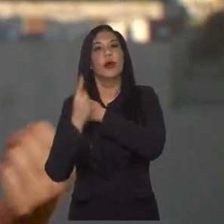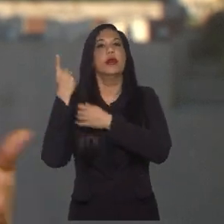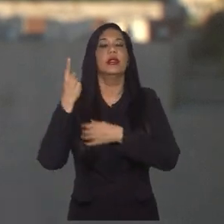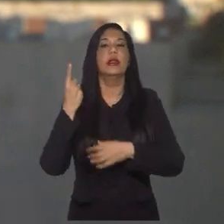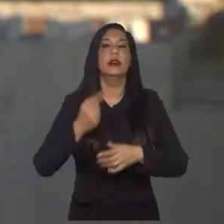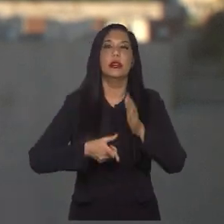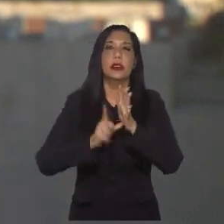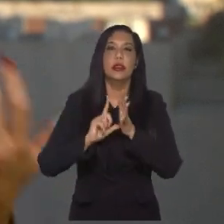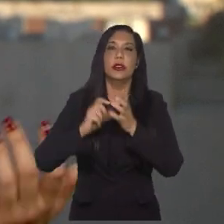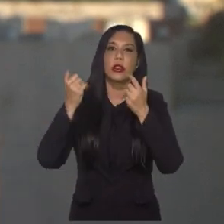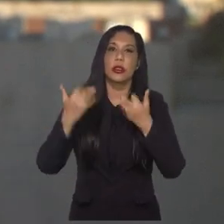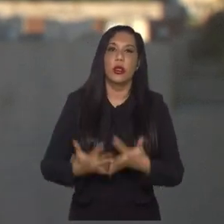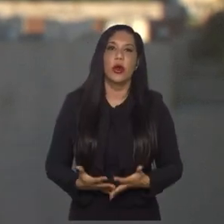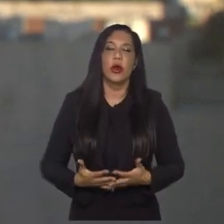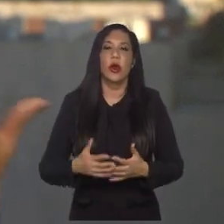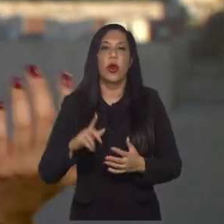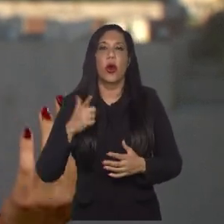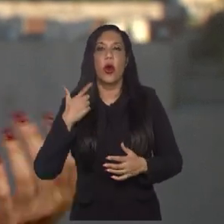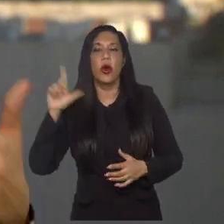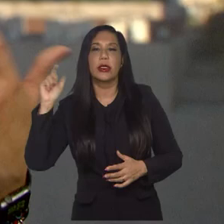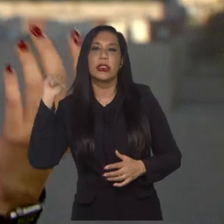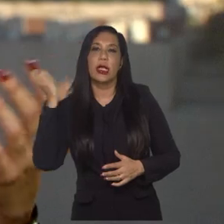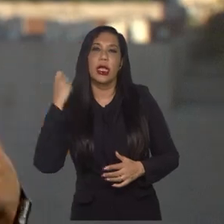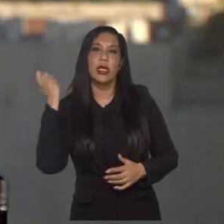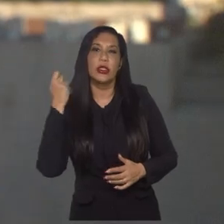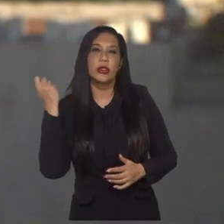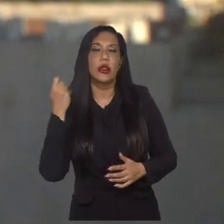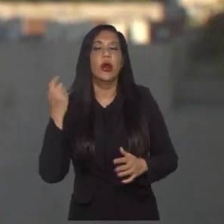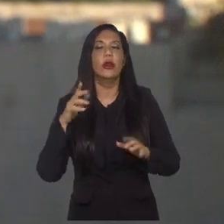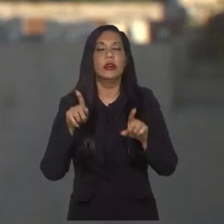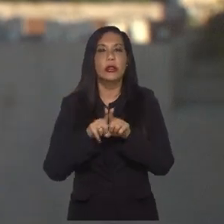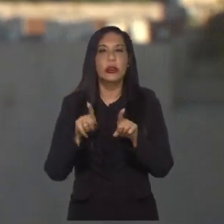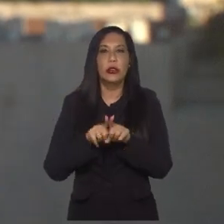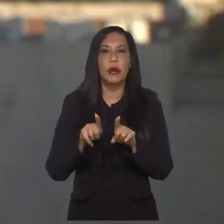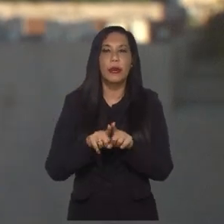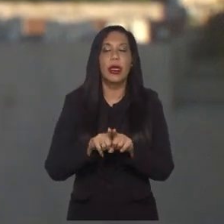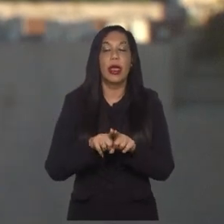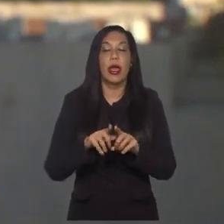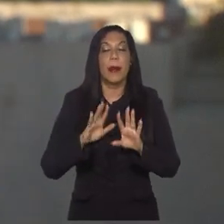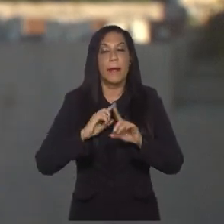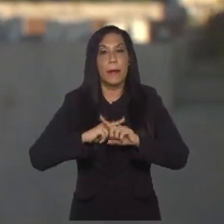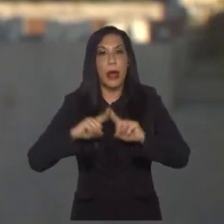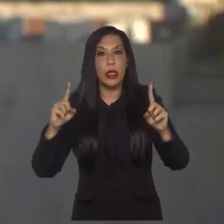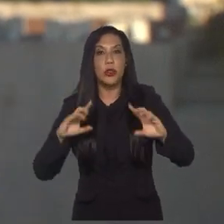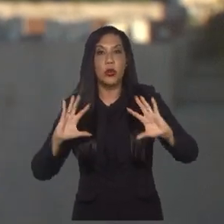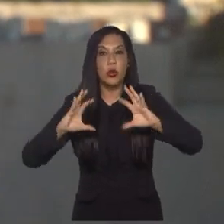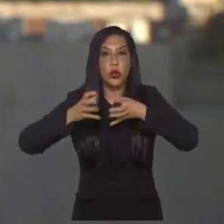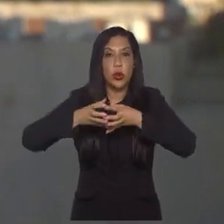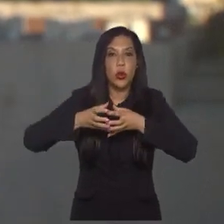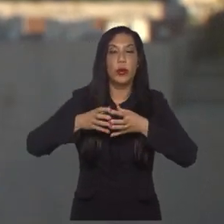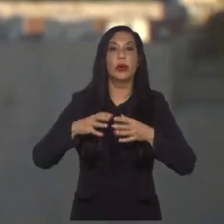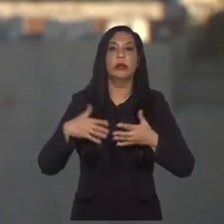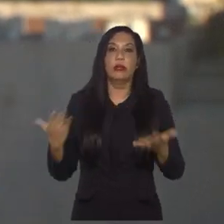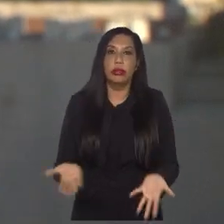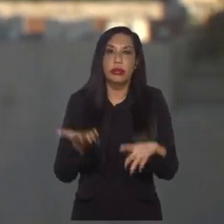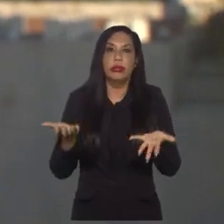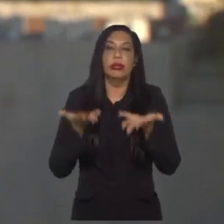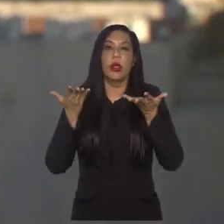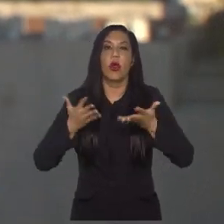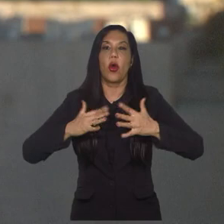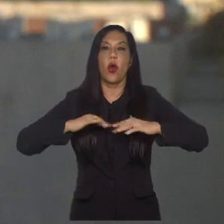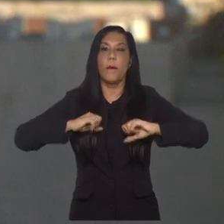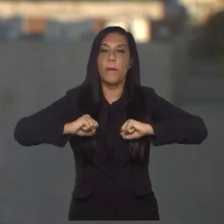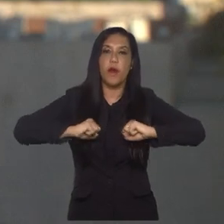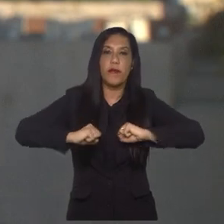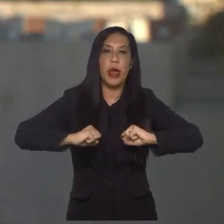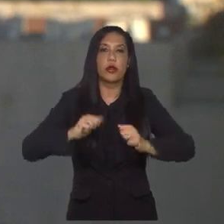Como você falou, surgiu com outras seleções também, nórdicas e Estados Unidos, né? E tudo mais, junto, empurrando esse movimento, o futebol